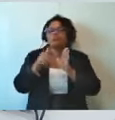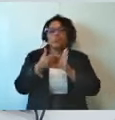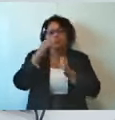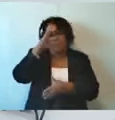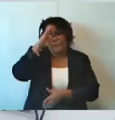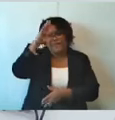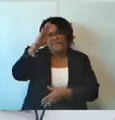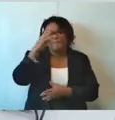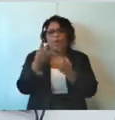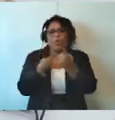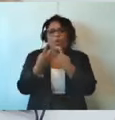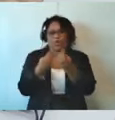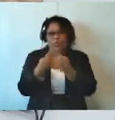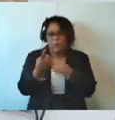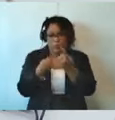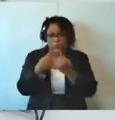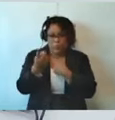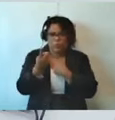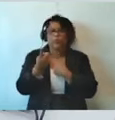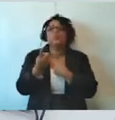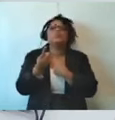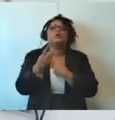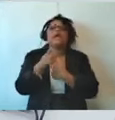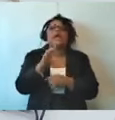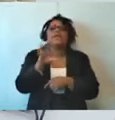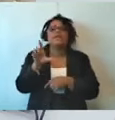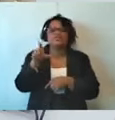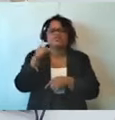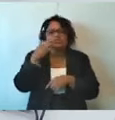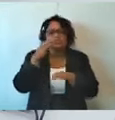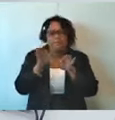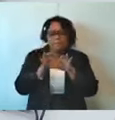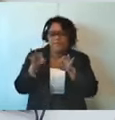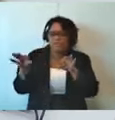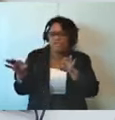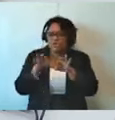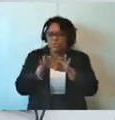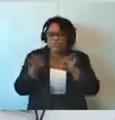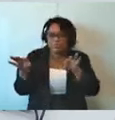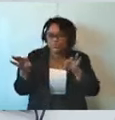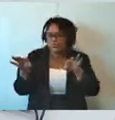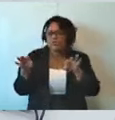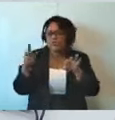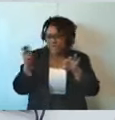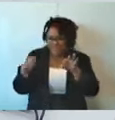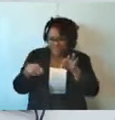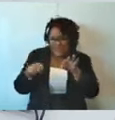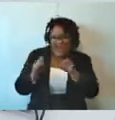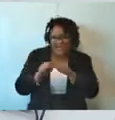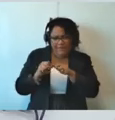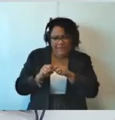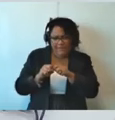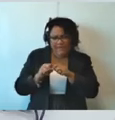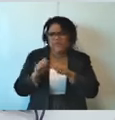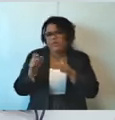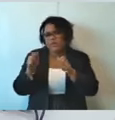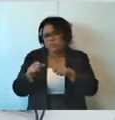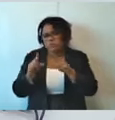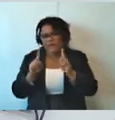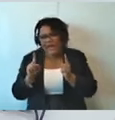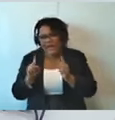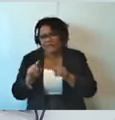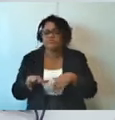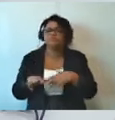corredores, pegamos algumas medidas e olhamos, dá para encaixar, não dá para encaixar. Então, tem situação que a